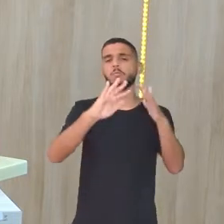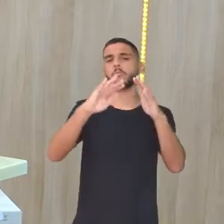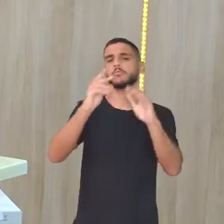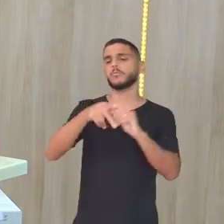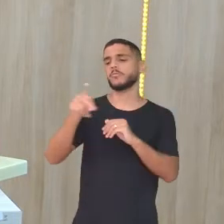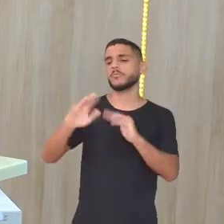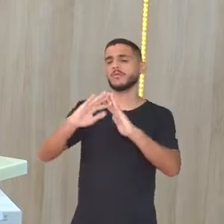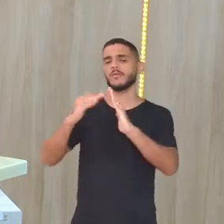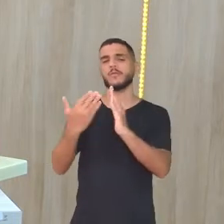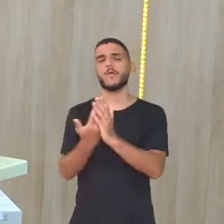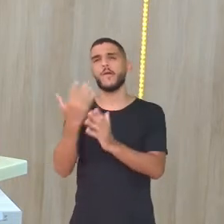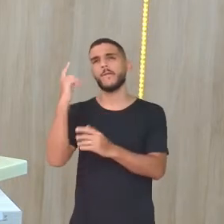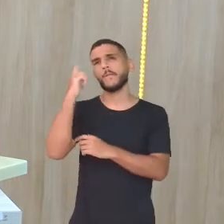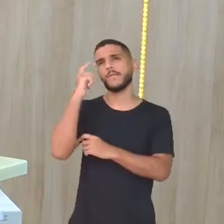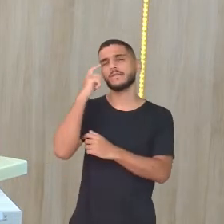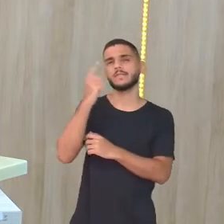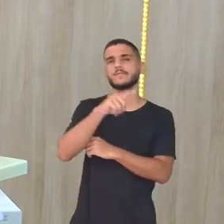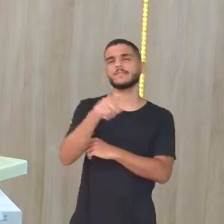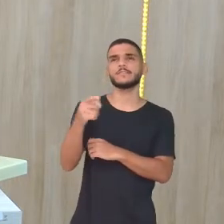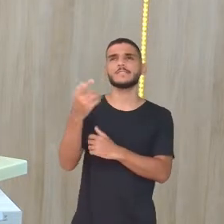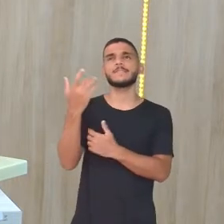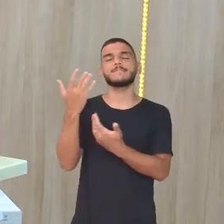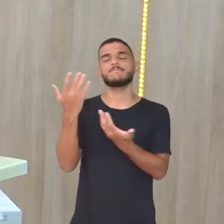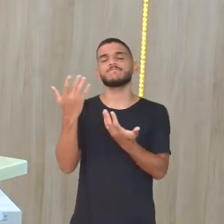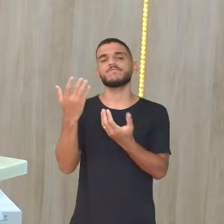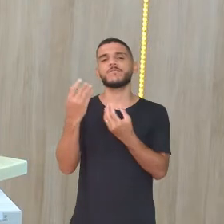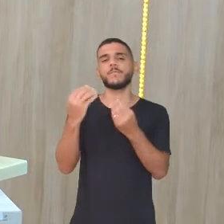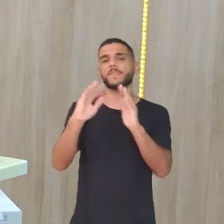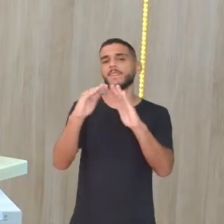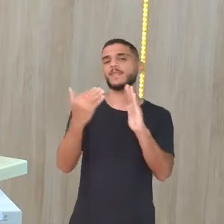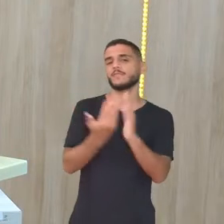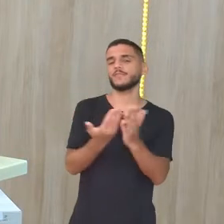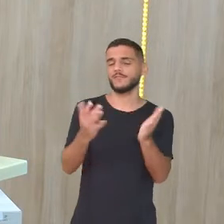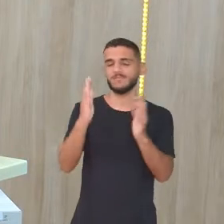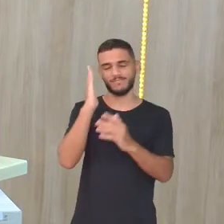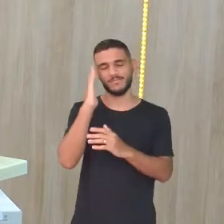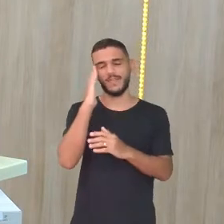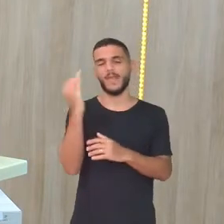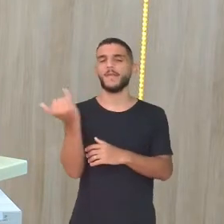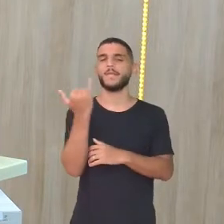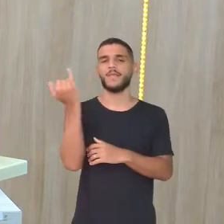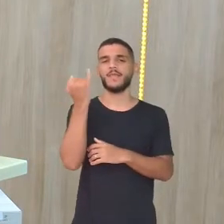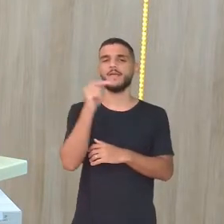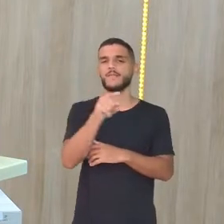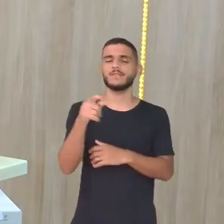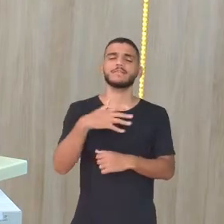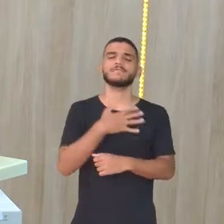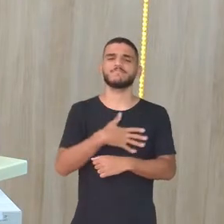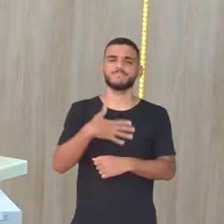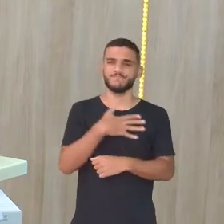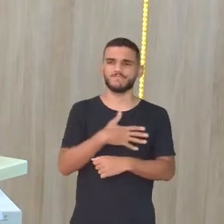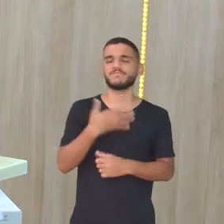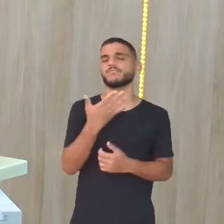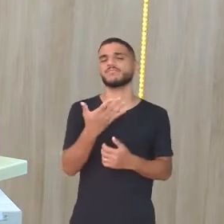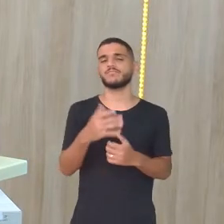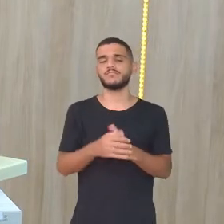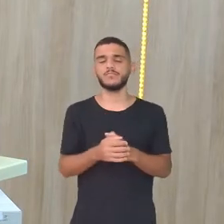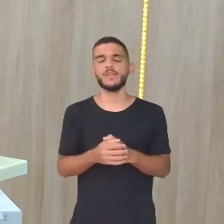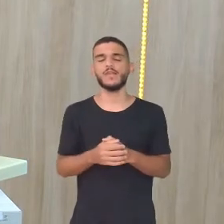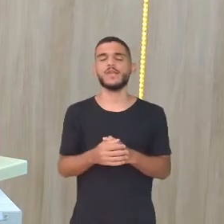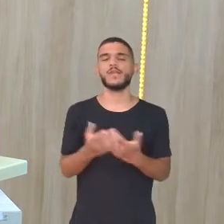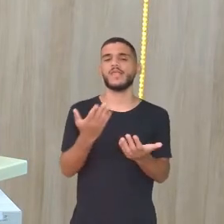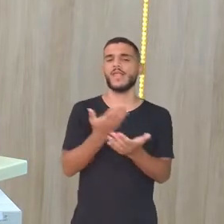acharam quando vocês levaram lá para a escola. Né? Então isso é importante. E se estão gostando da nossa aula, vai lá, pessoal,